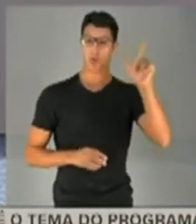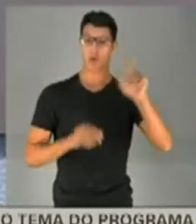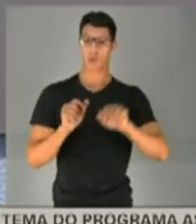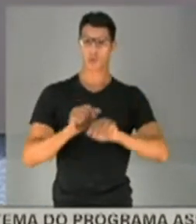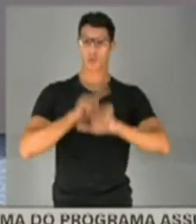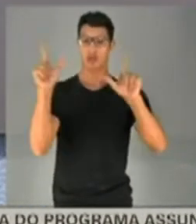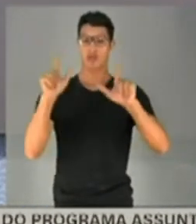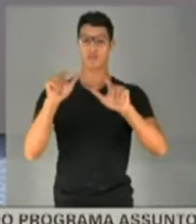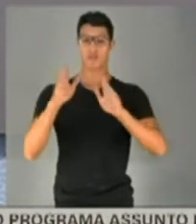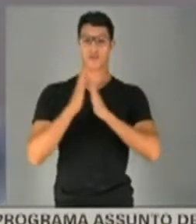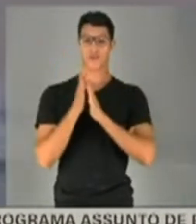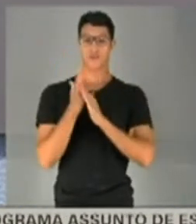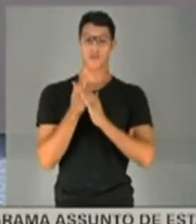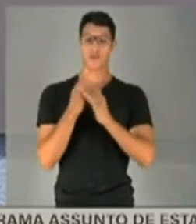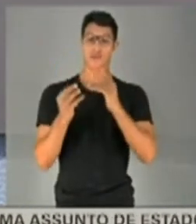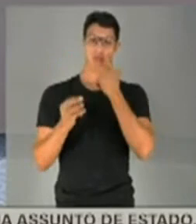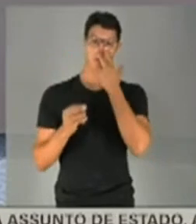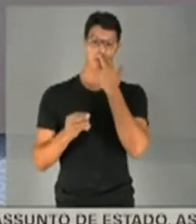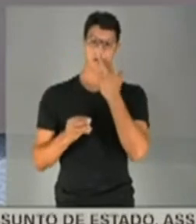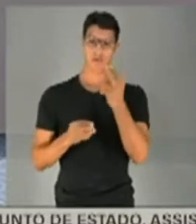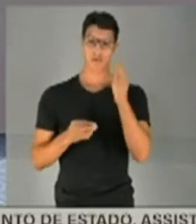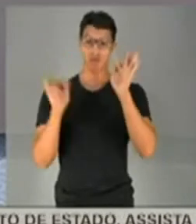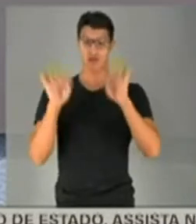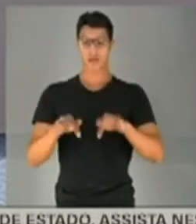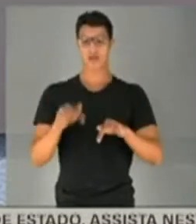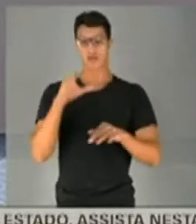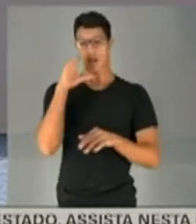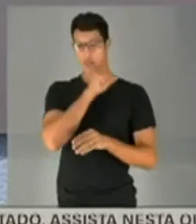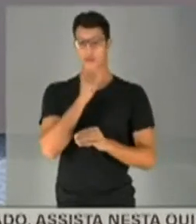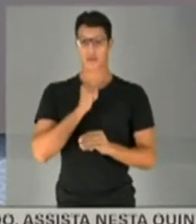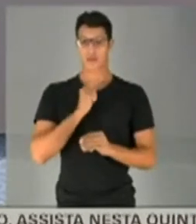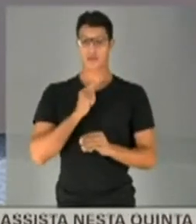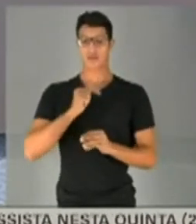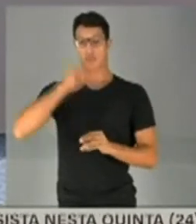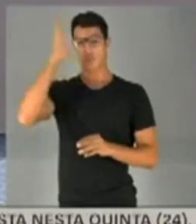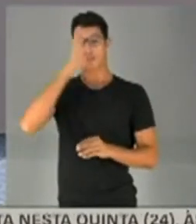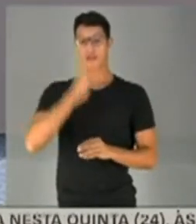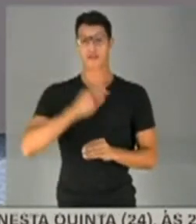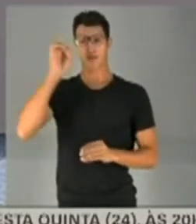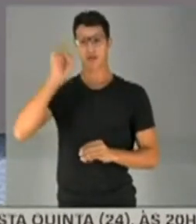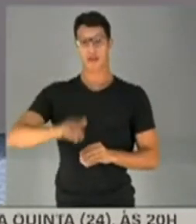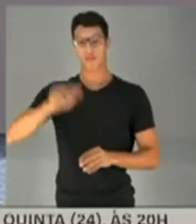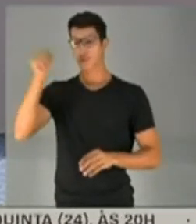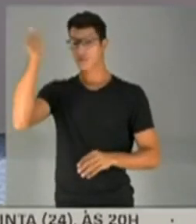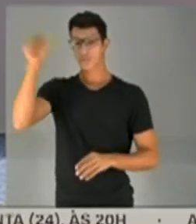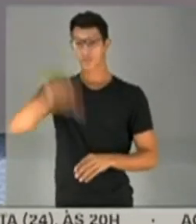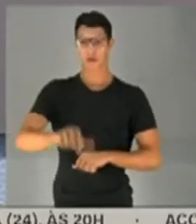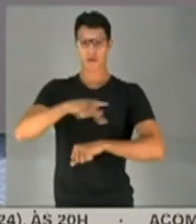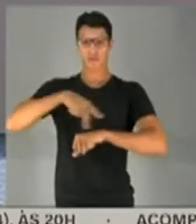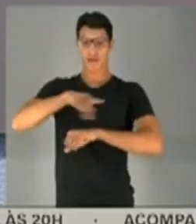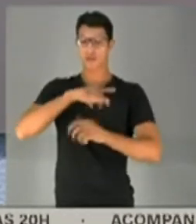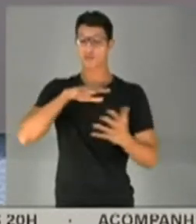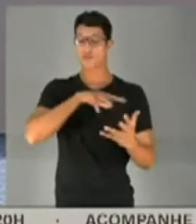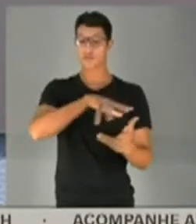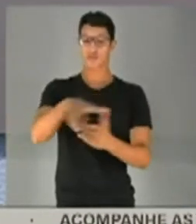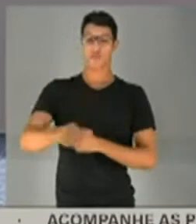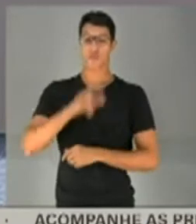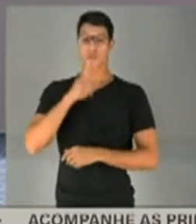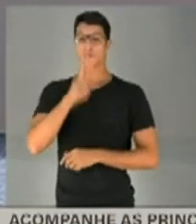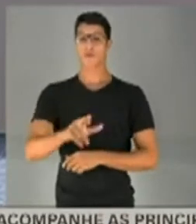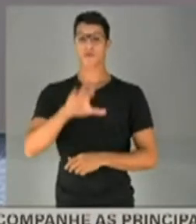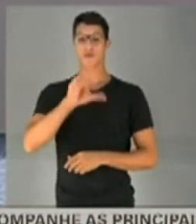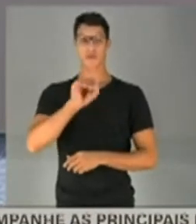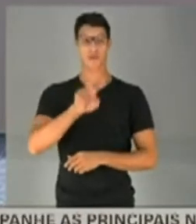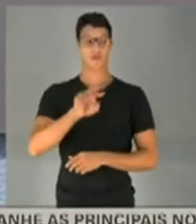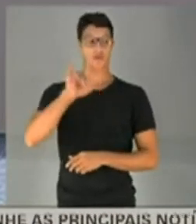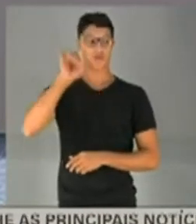favor. Então, as considerações finais, muito rapidamente. O Brasil é um dos piores países do mundo na resposta à